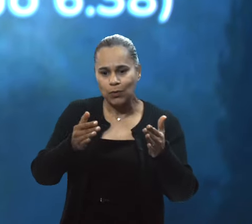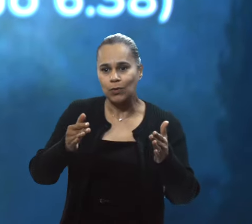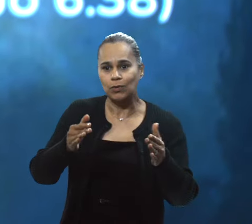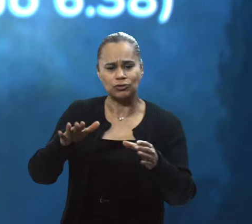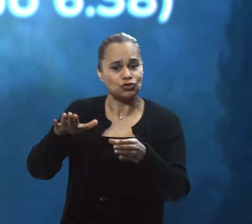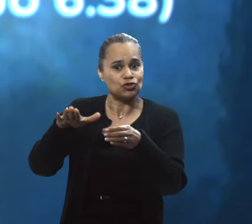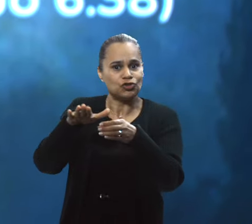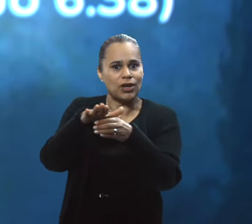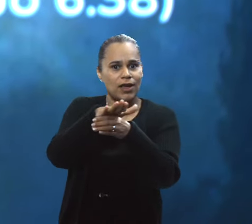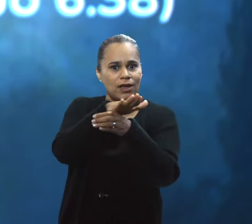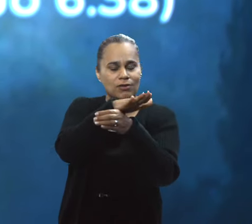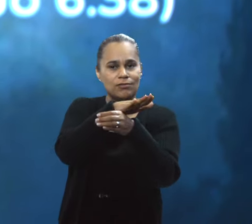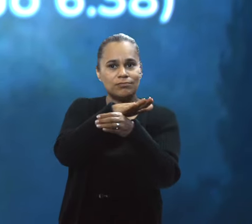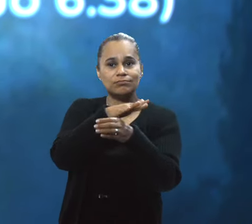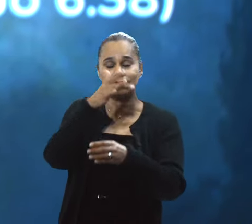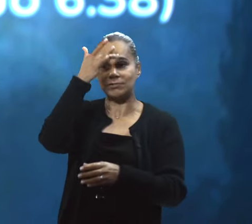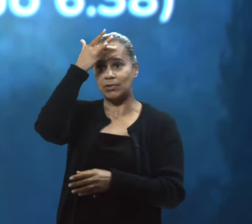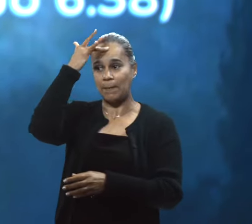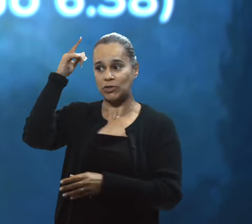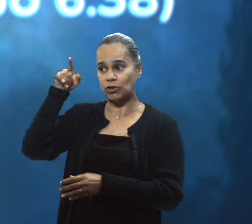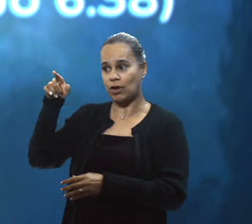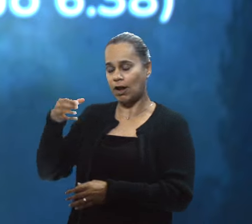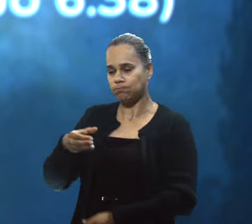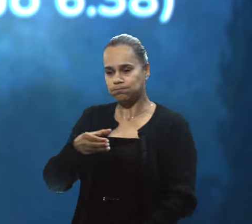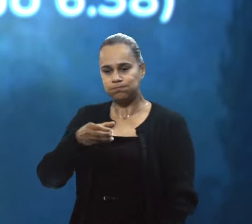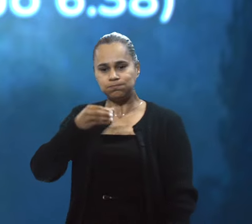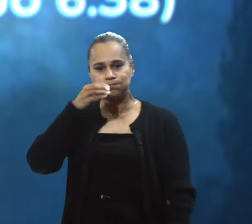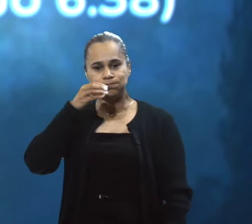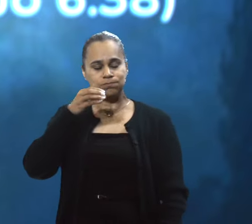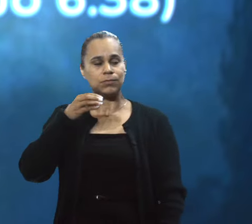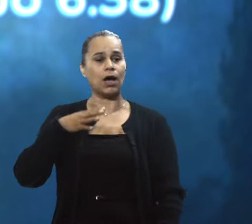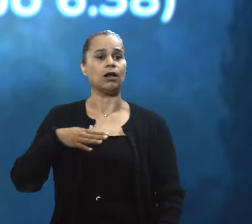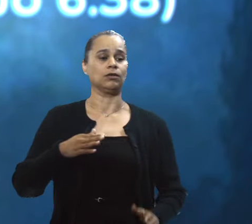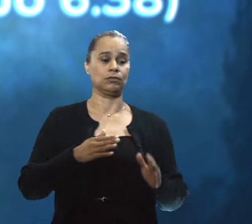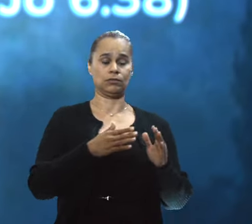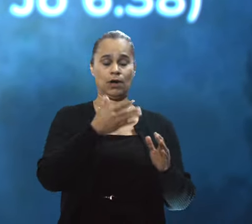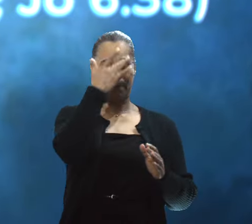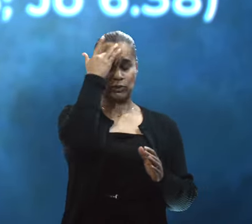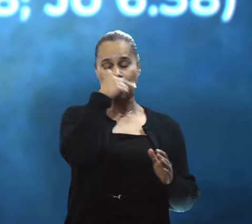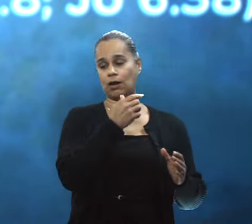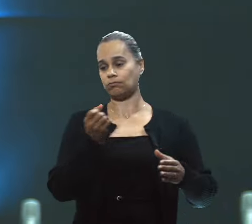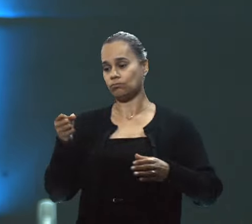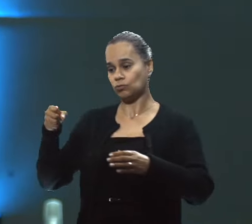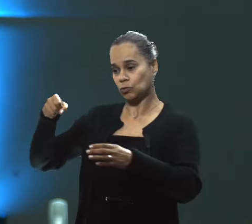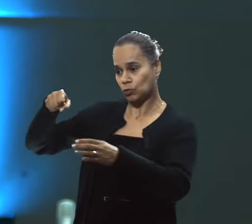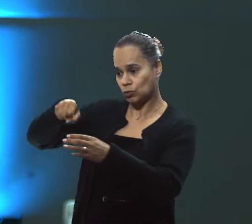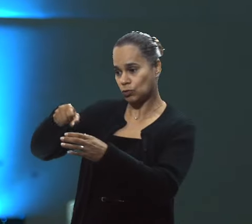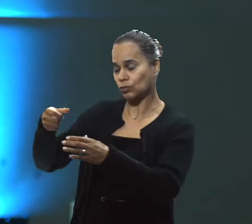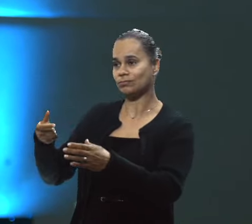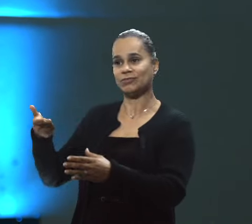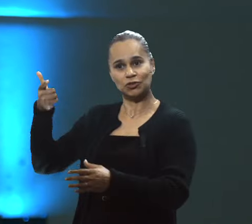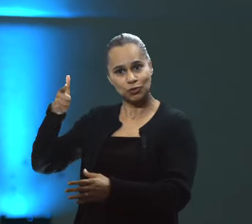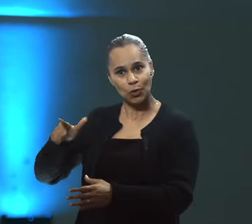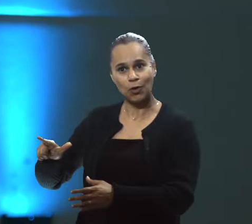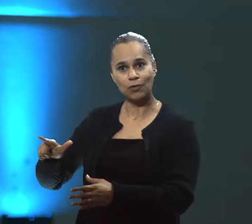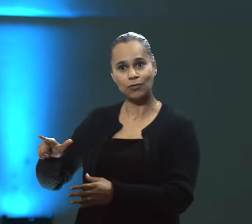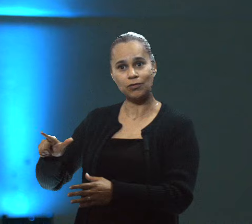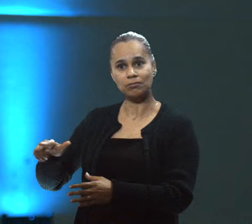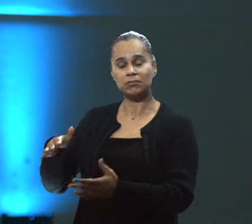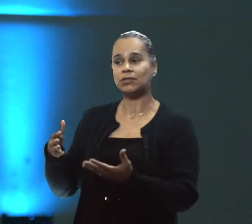ficava cheio e a pessoa bebia, ele ia lá e enchia de novo. E essa era uma maneira de falar: eu me agrado de